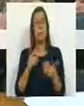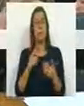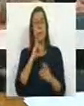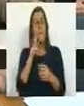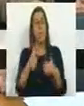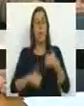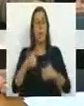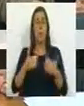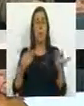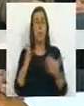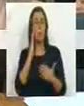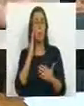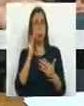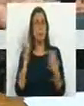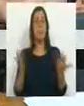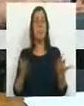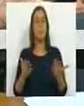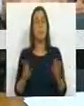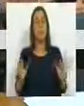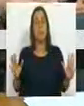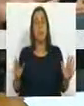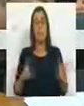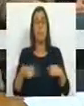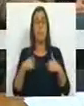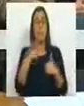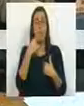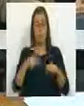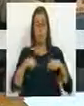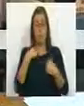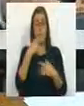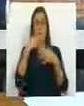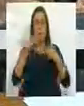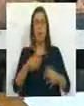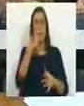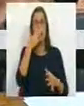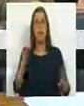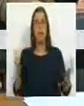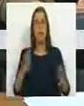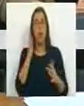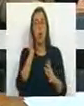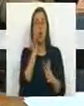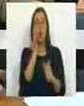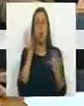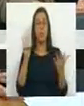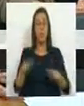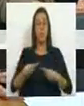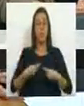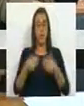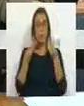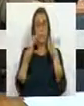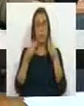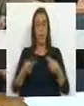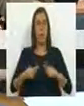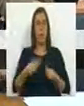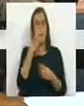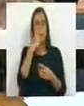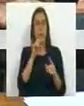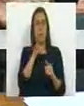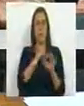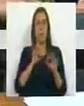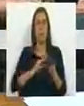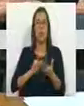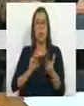aviso de concurso que estava a decorrer. Não. Foram as afirmações dele e tudo parece, pelo menos os números que nos chegam, a informação que nos chegam, parece que bate